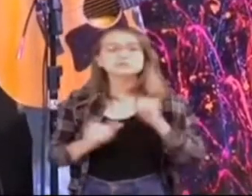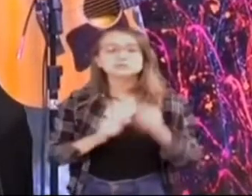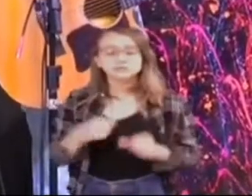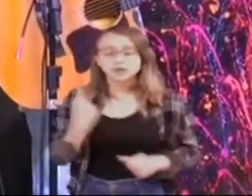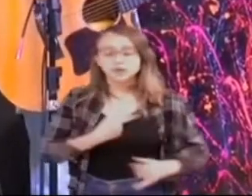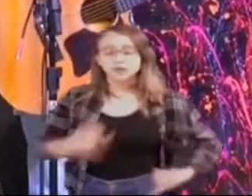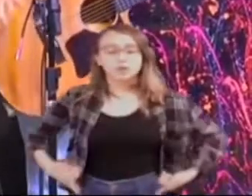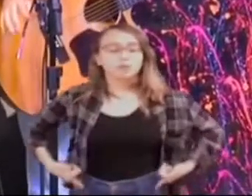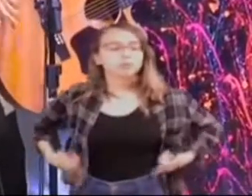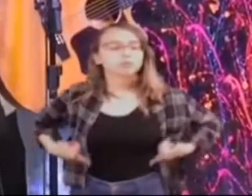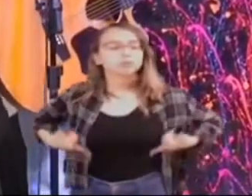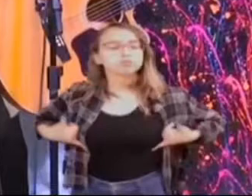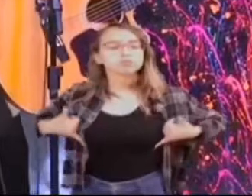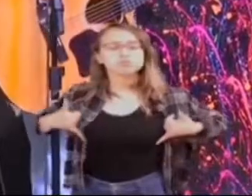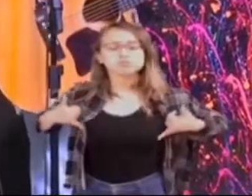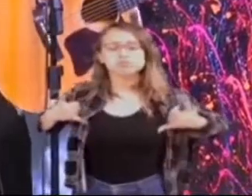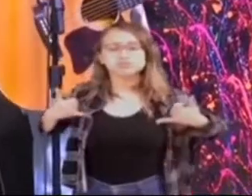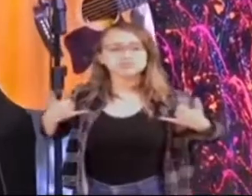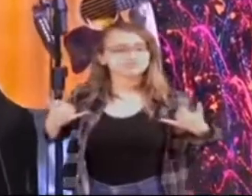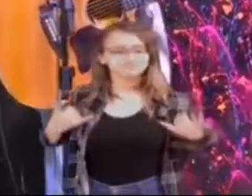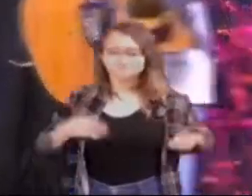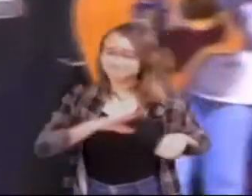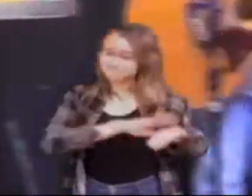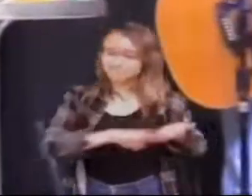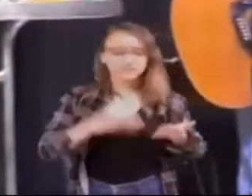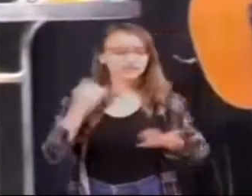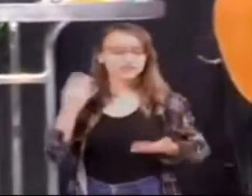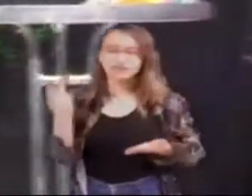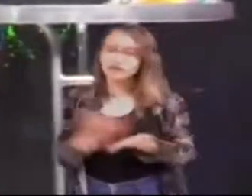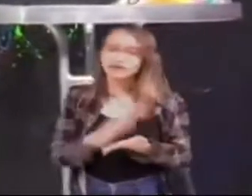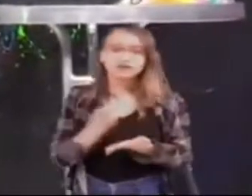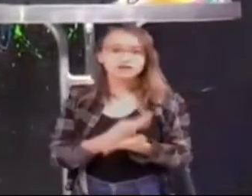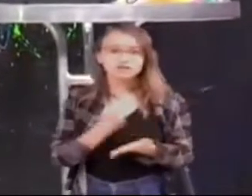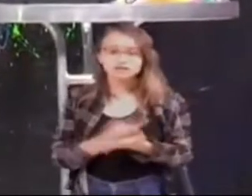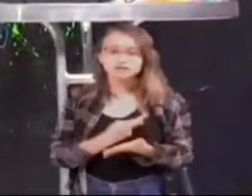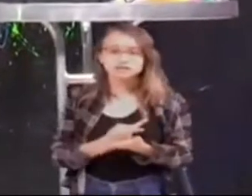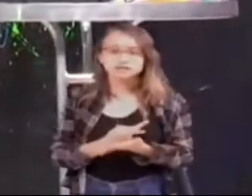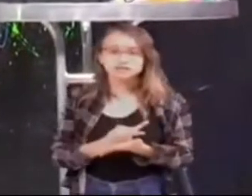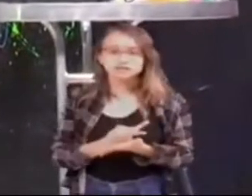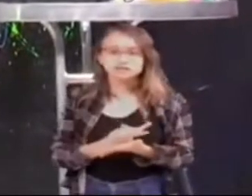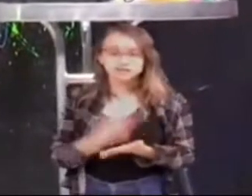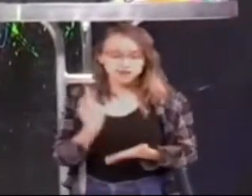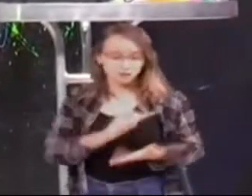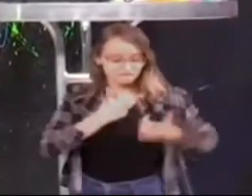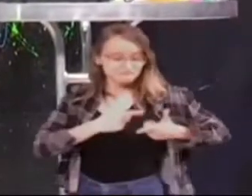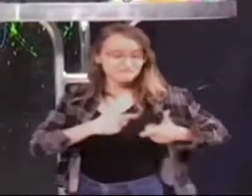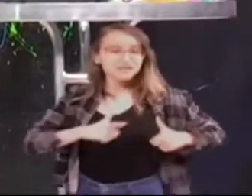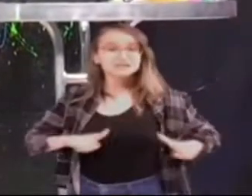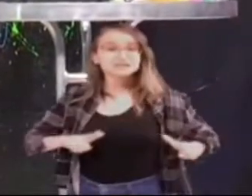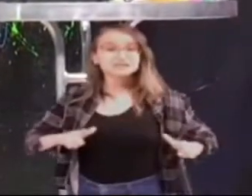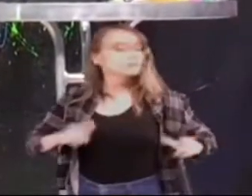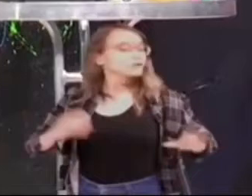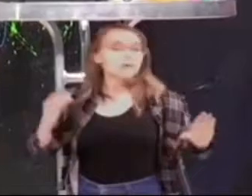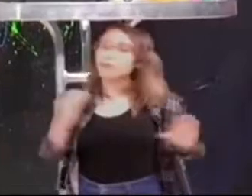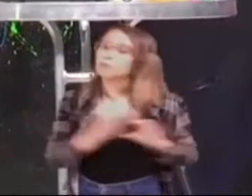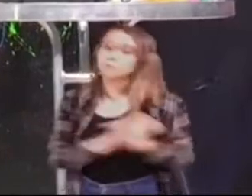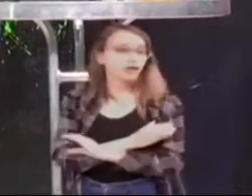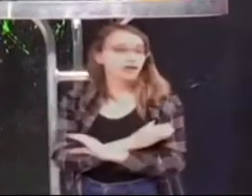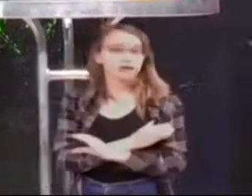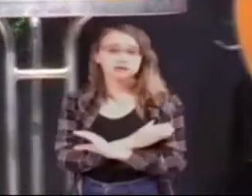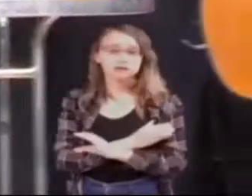é incompleto. E como o nosso ego é imperfeito, incompleto, insaciável, é uma boa palavra